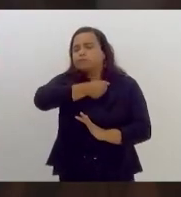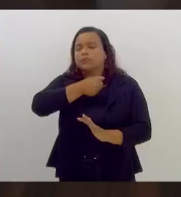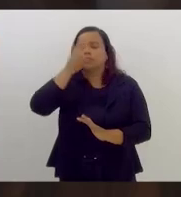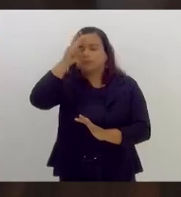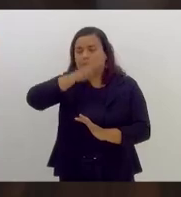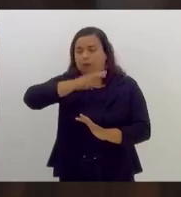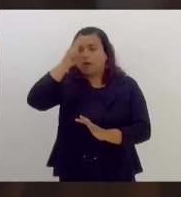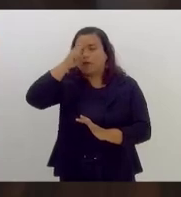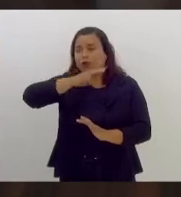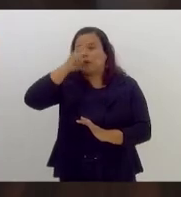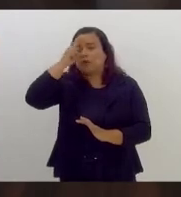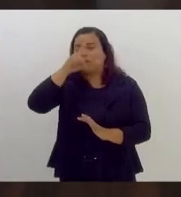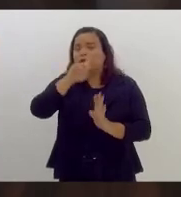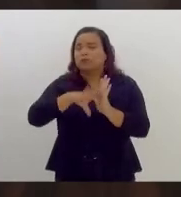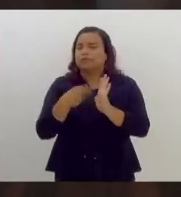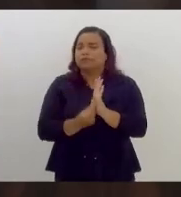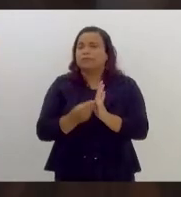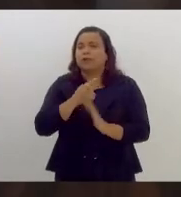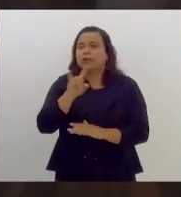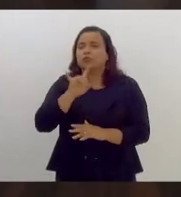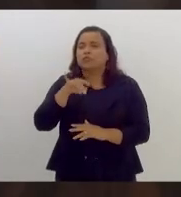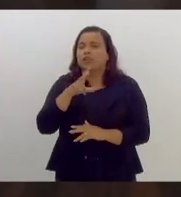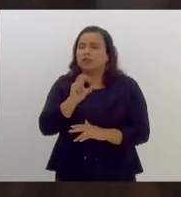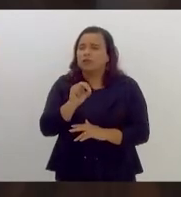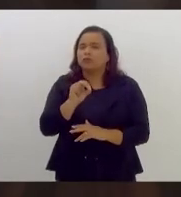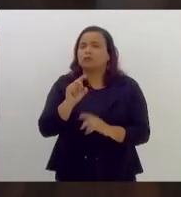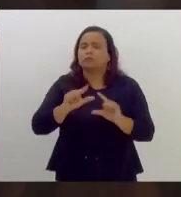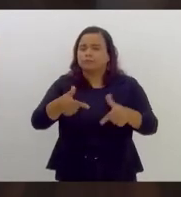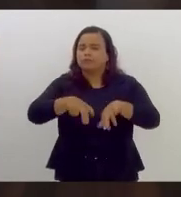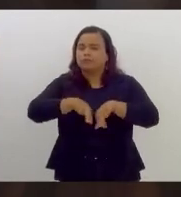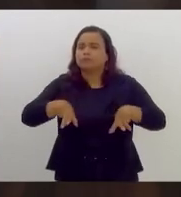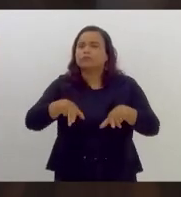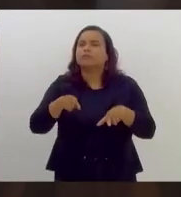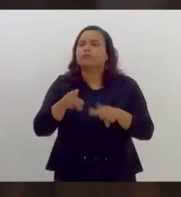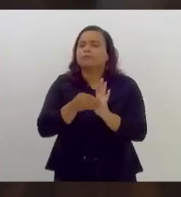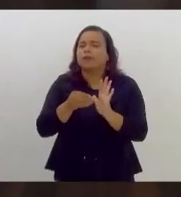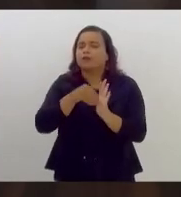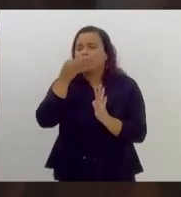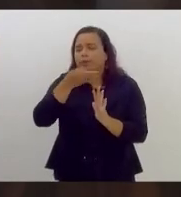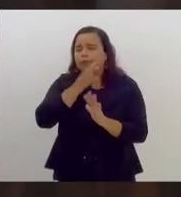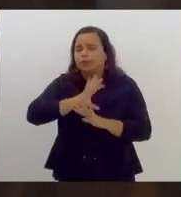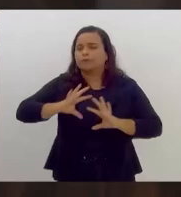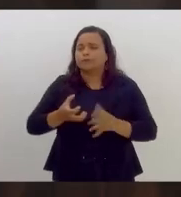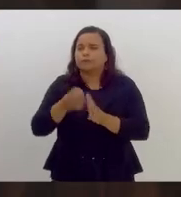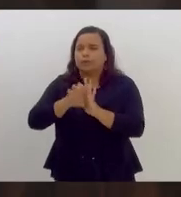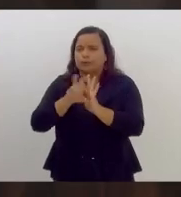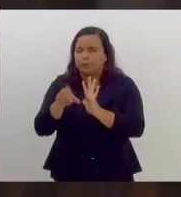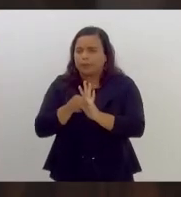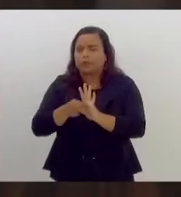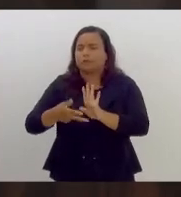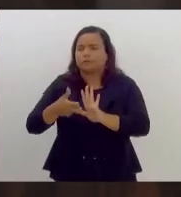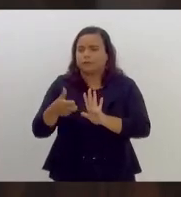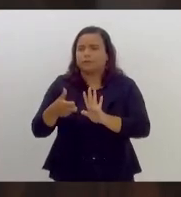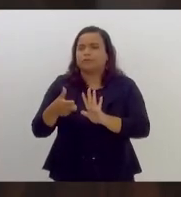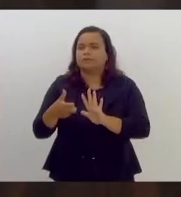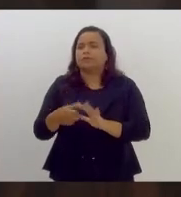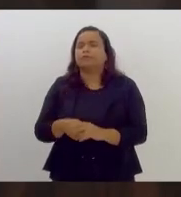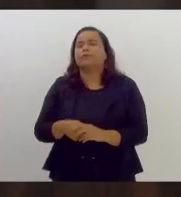Estado do Rio de Janeiro, do Quilombo, do Cruzeirinho e da outras providências, pendendo de parecer da Comissão de Emendas Condicionais e Veto.